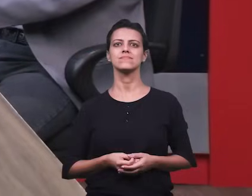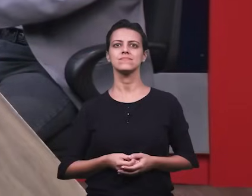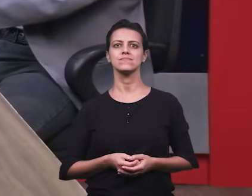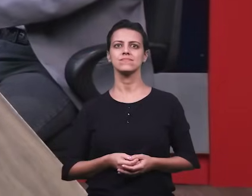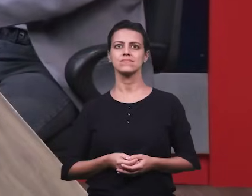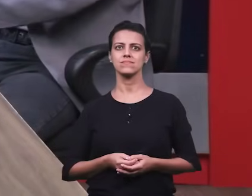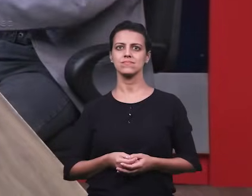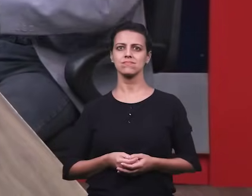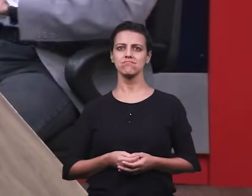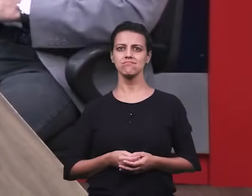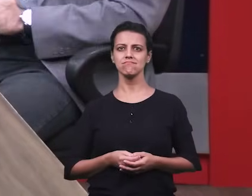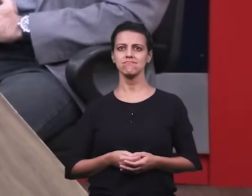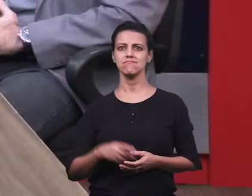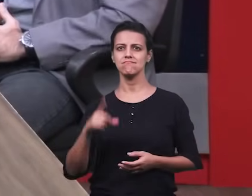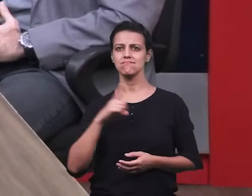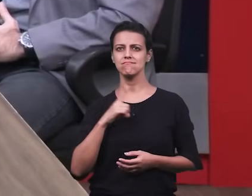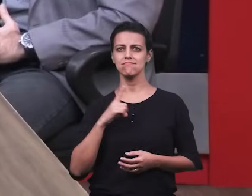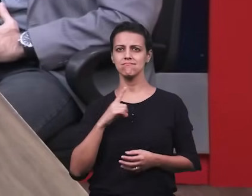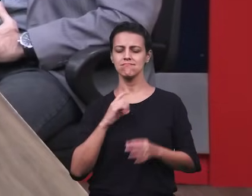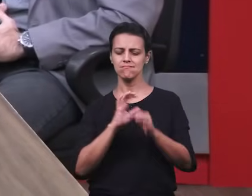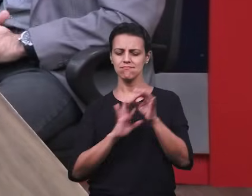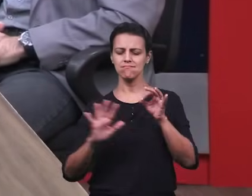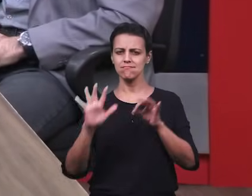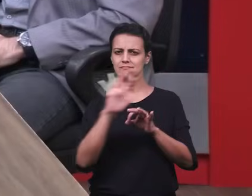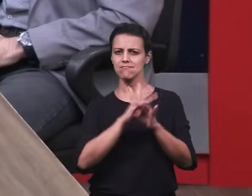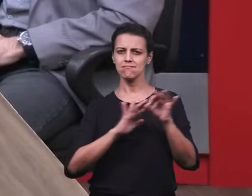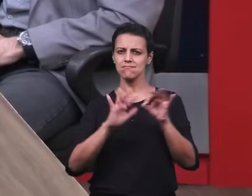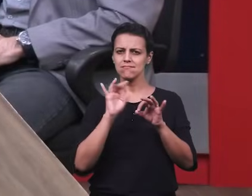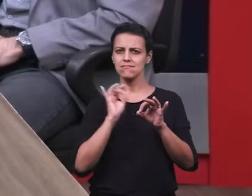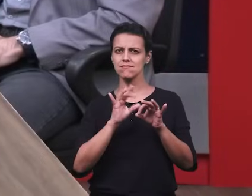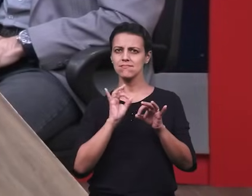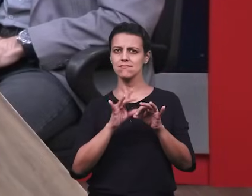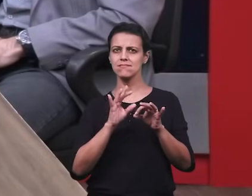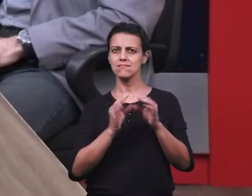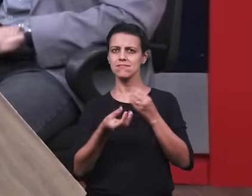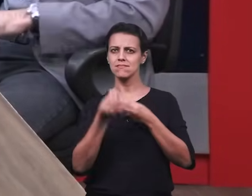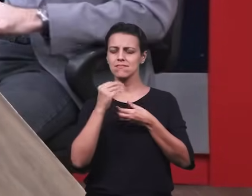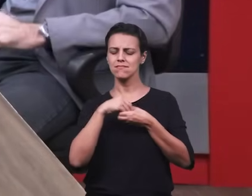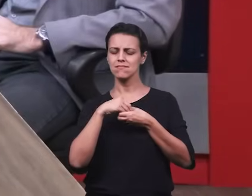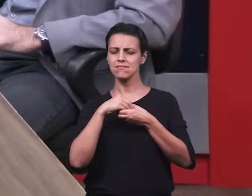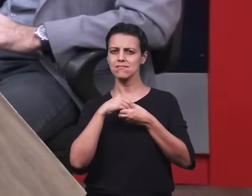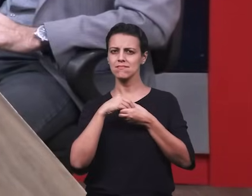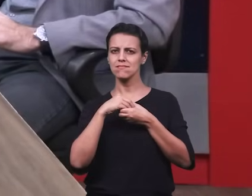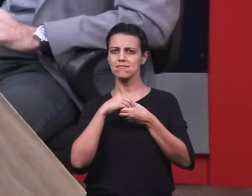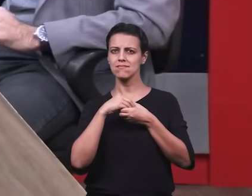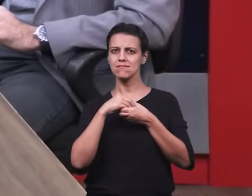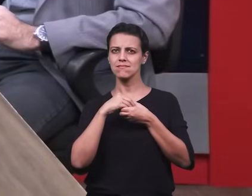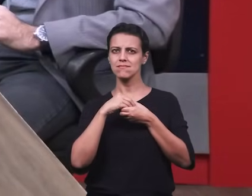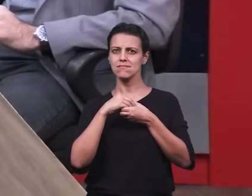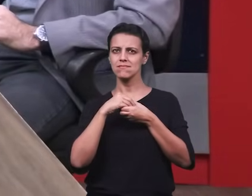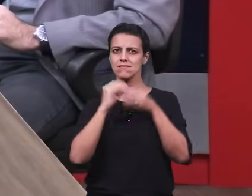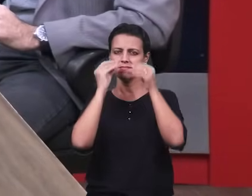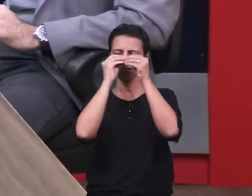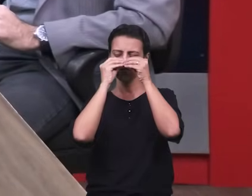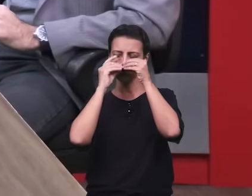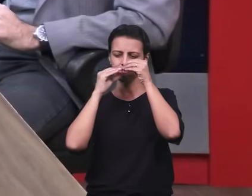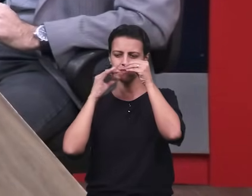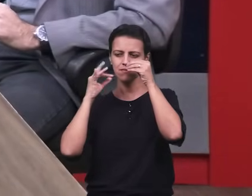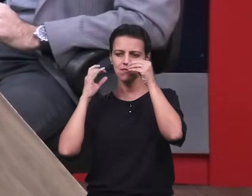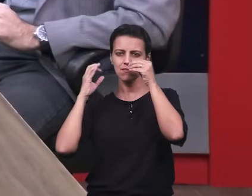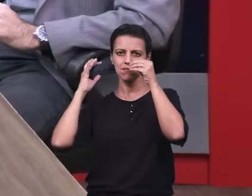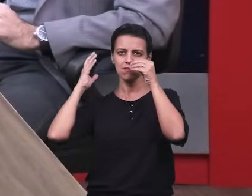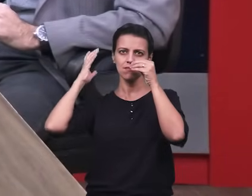que são específicas para isto vão transmitir aquela formação de uma